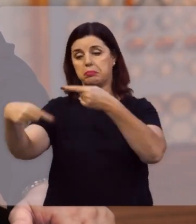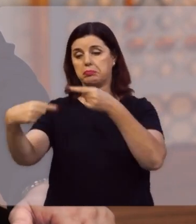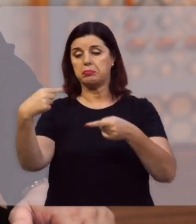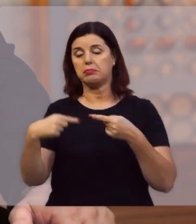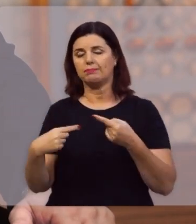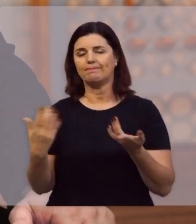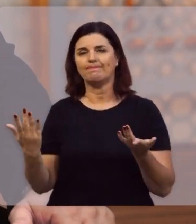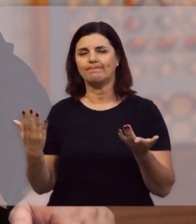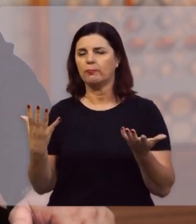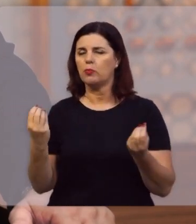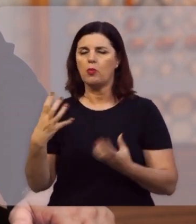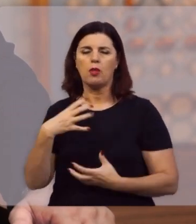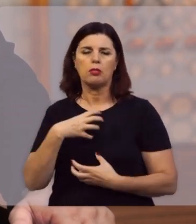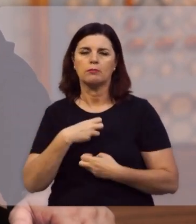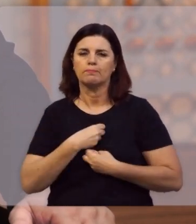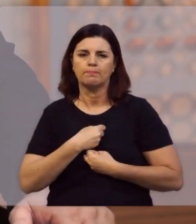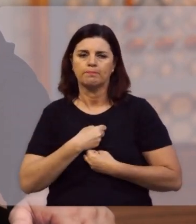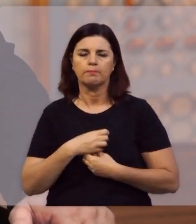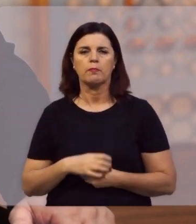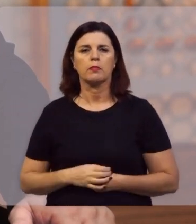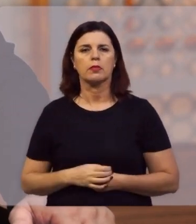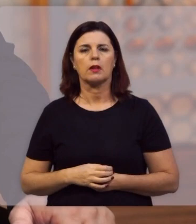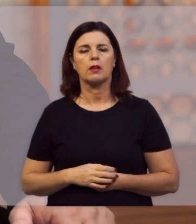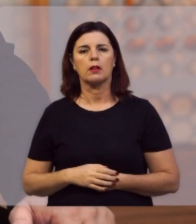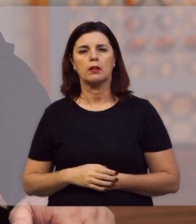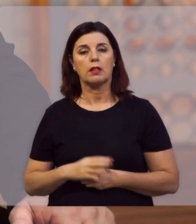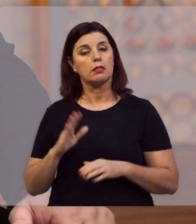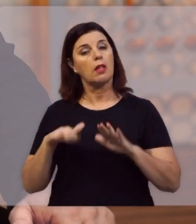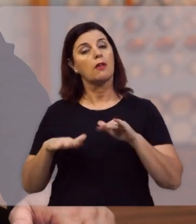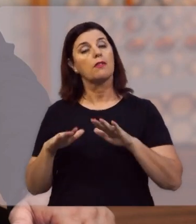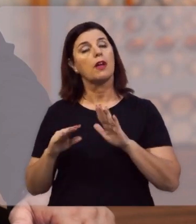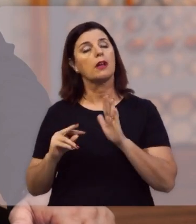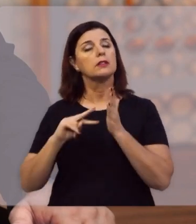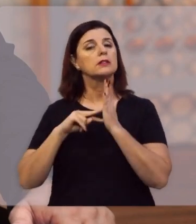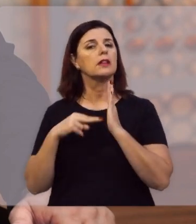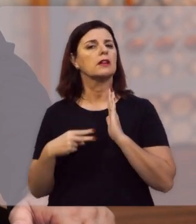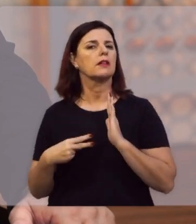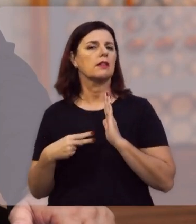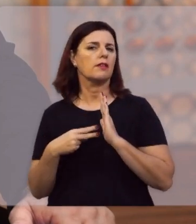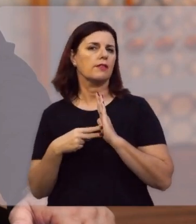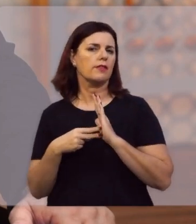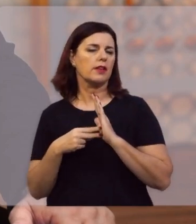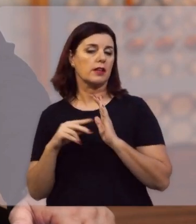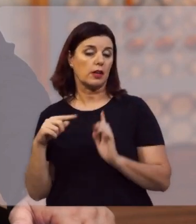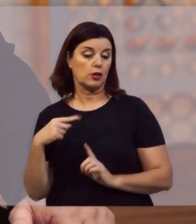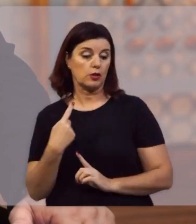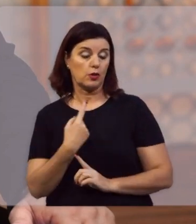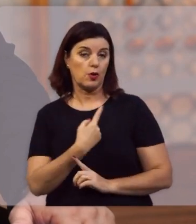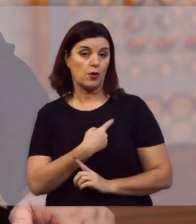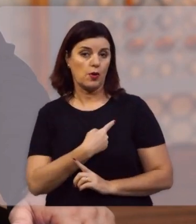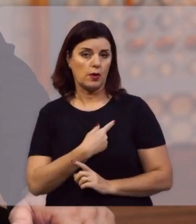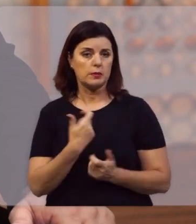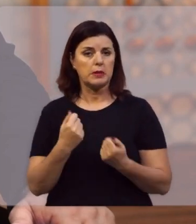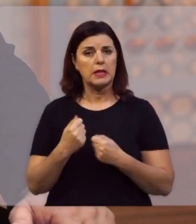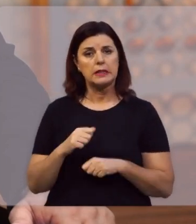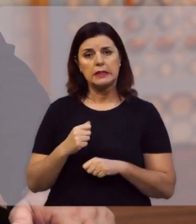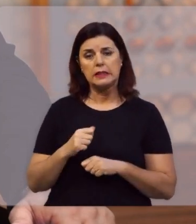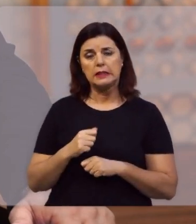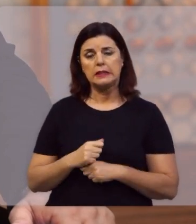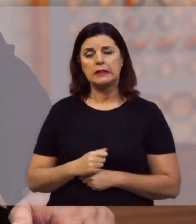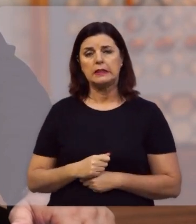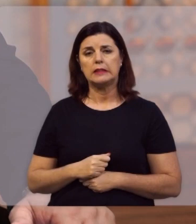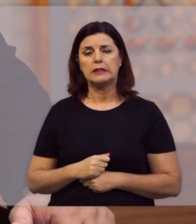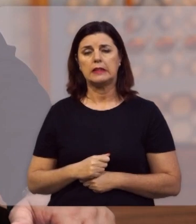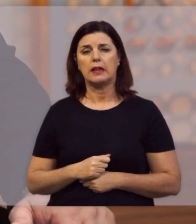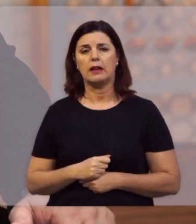de doer o coração e talvez significa que nós estejamos colocando